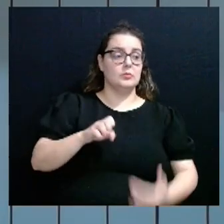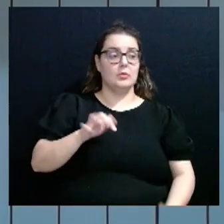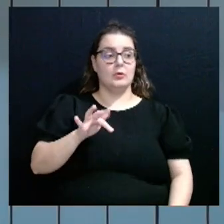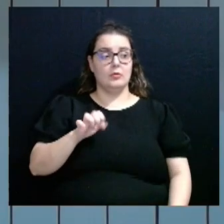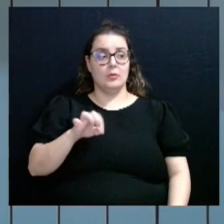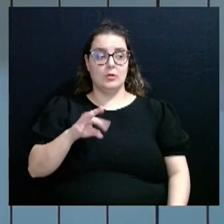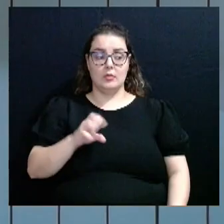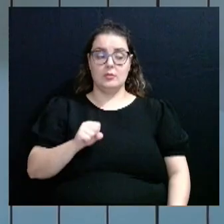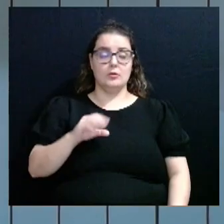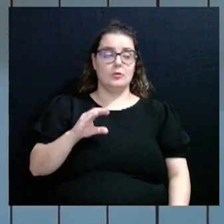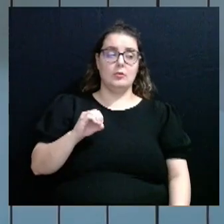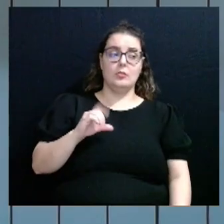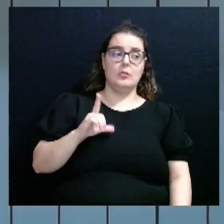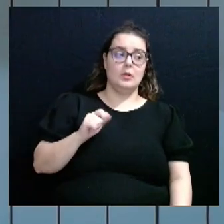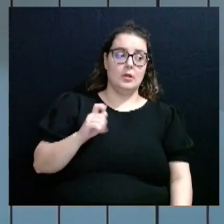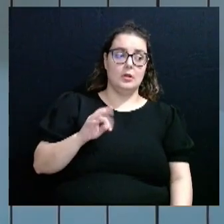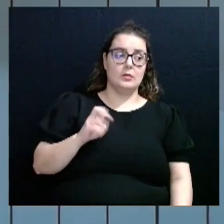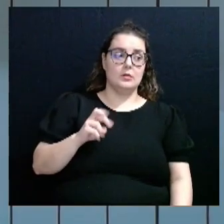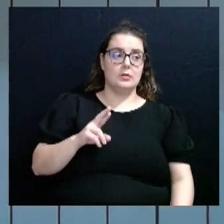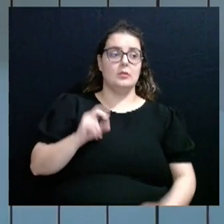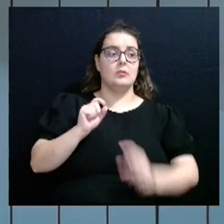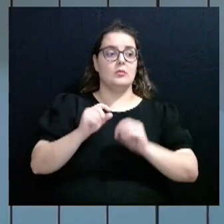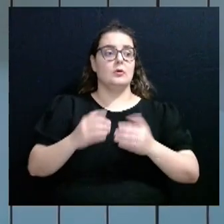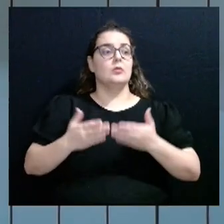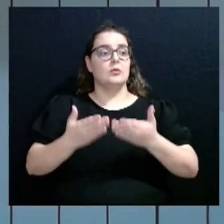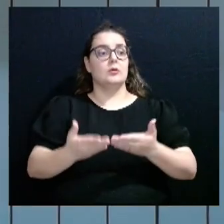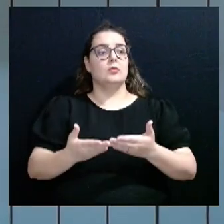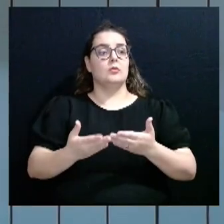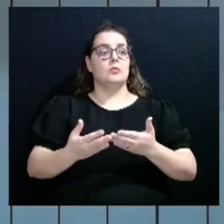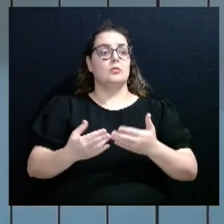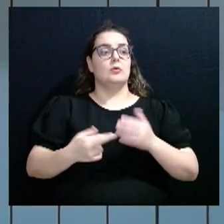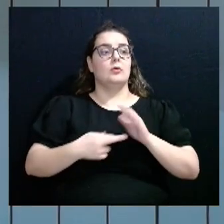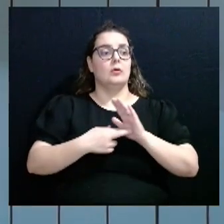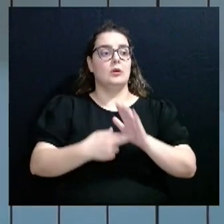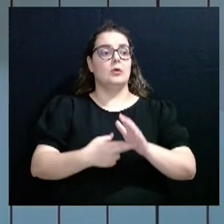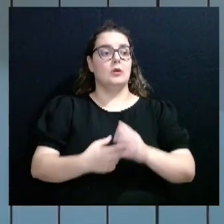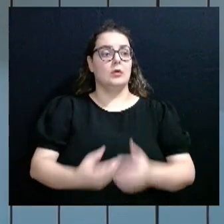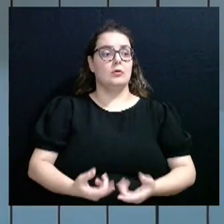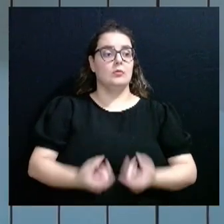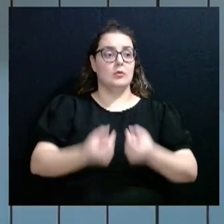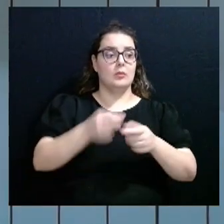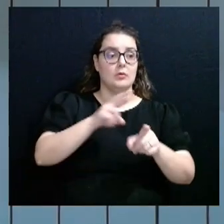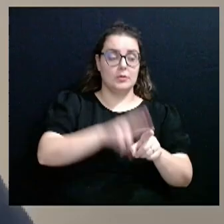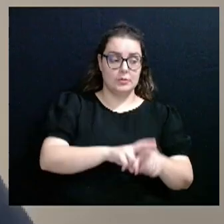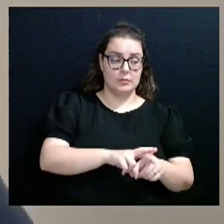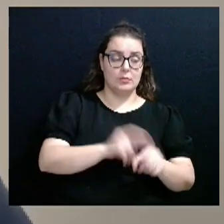trazer para a gente de novo referente ao câncer de próstata? O que a ciência traz?